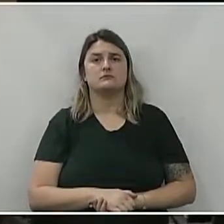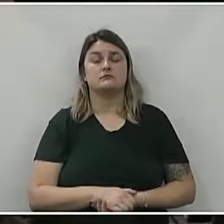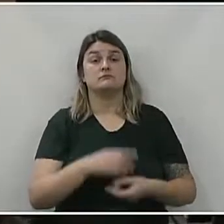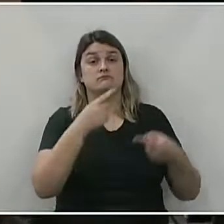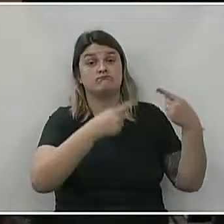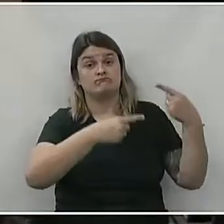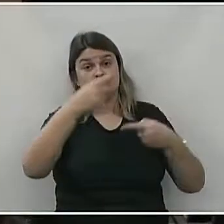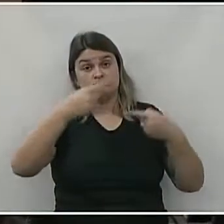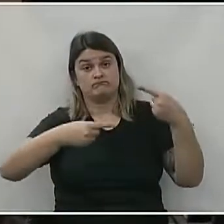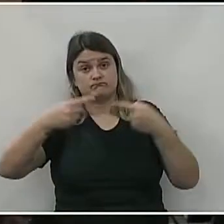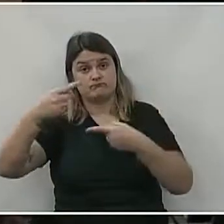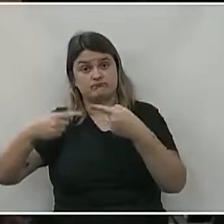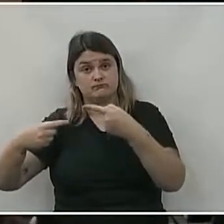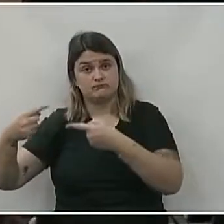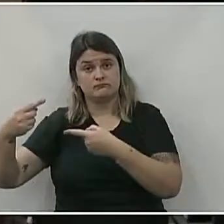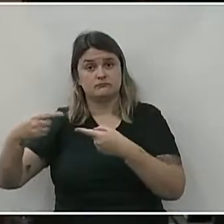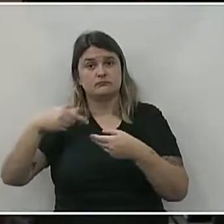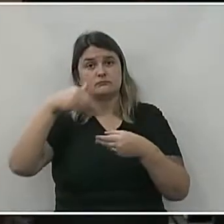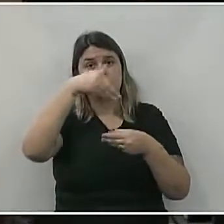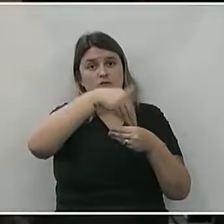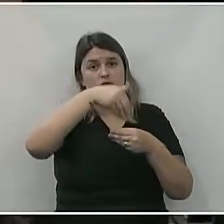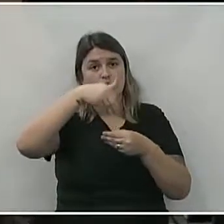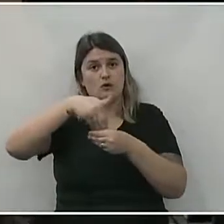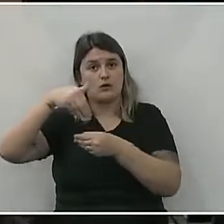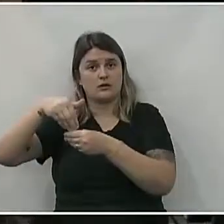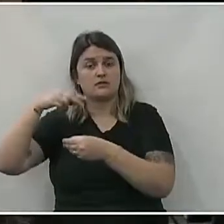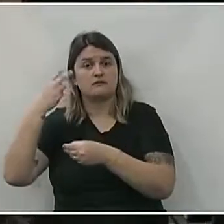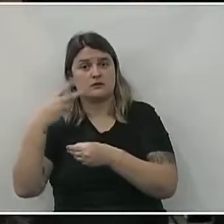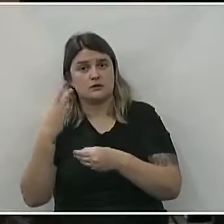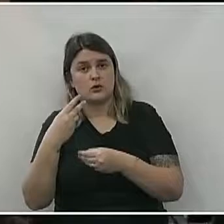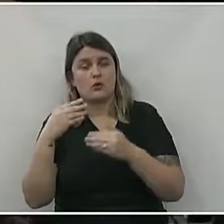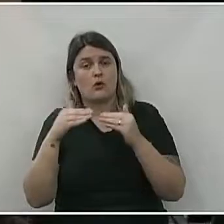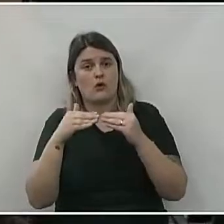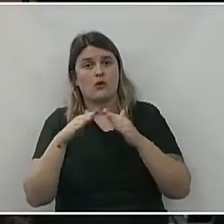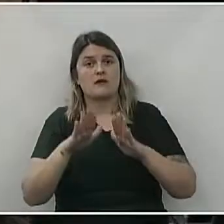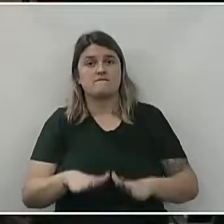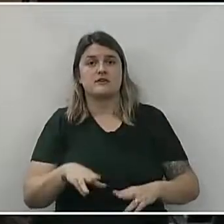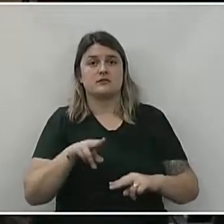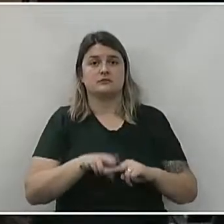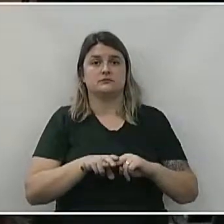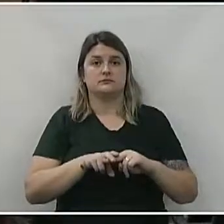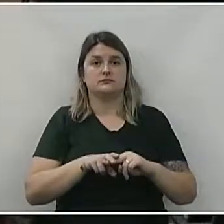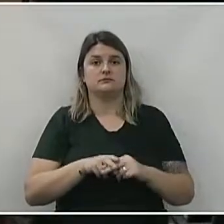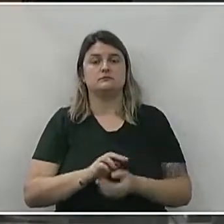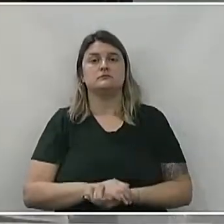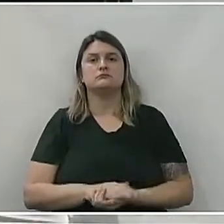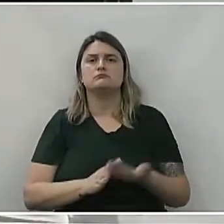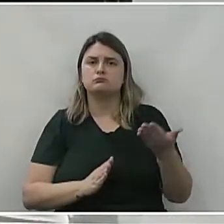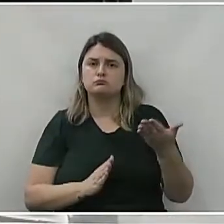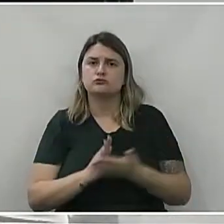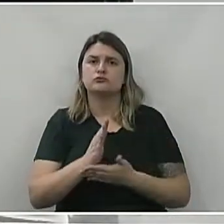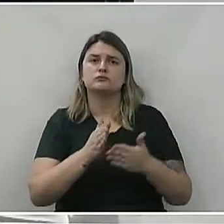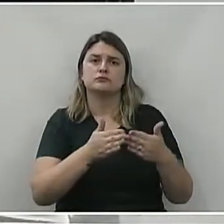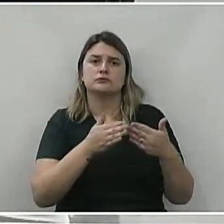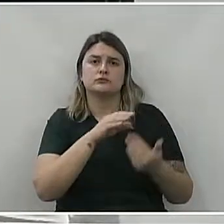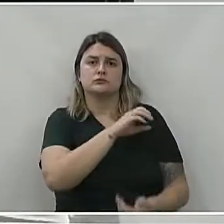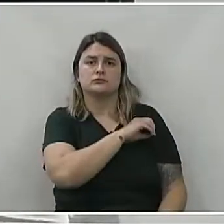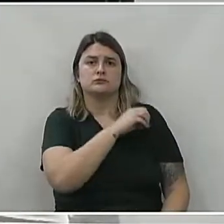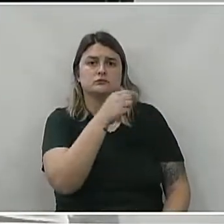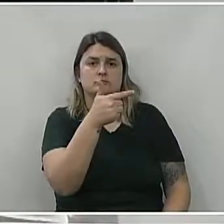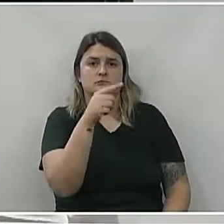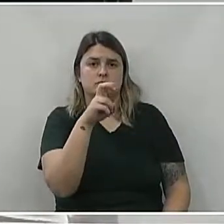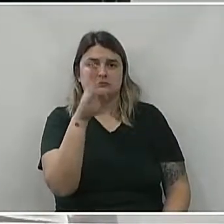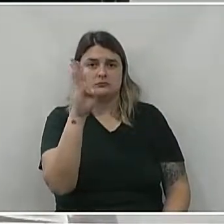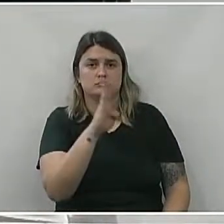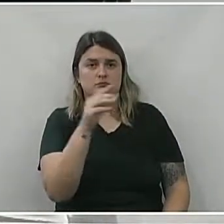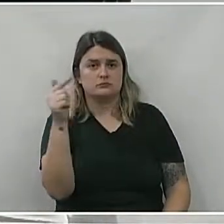Em discussão? Em votação, senhores vereadores que aprovam, permaneçam como estão. Aprovado o requerimento de número 25